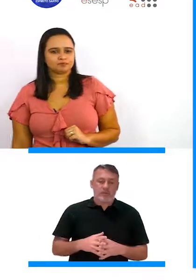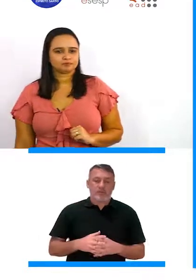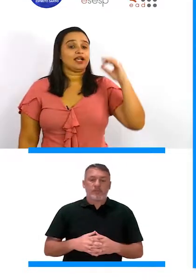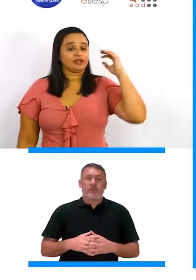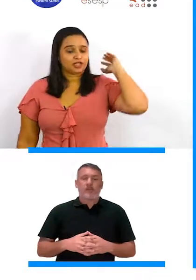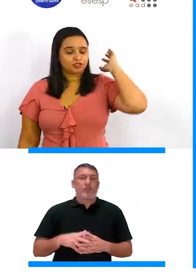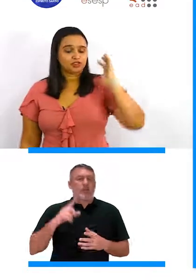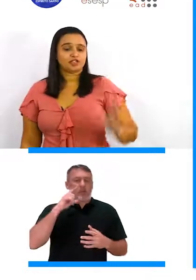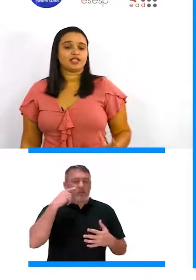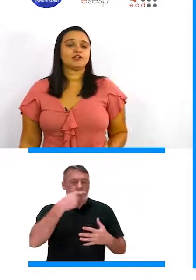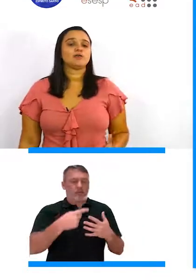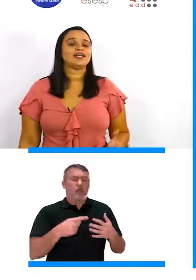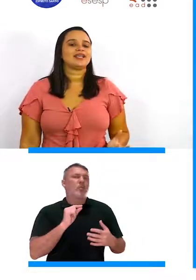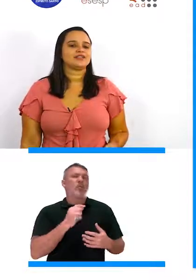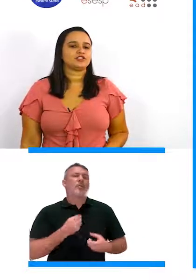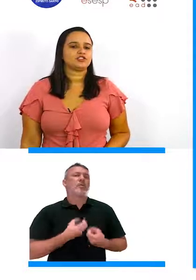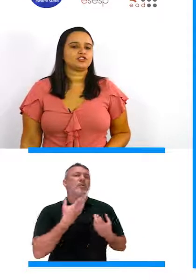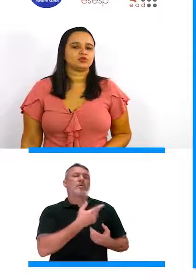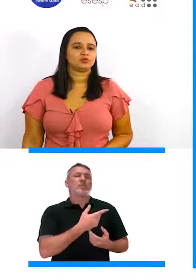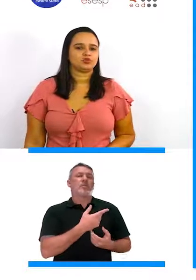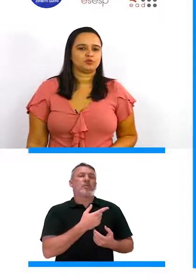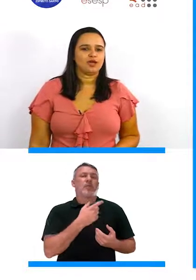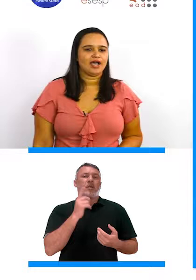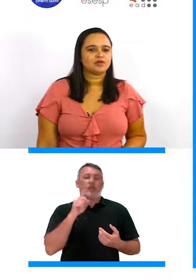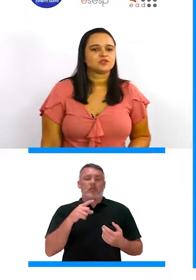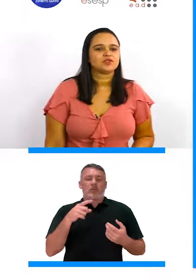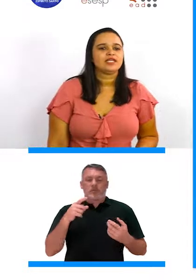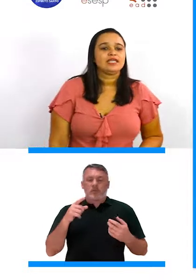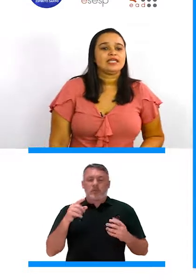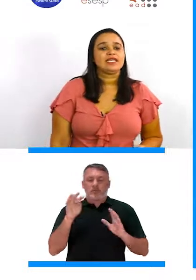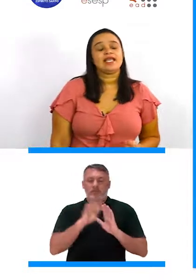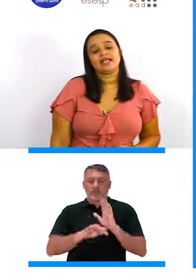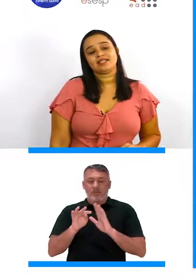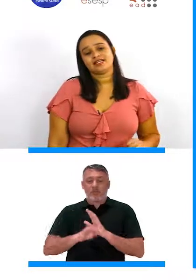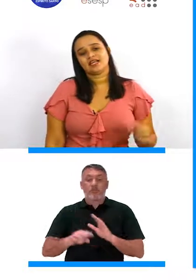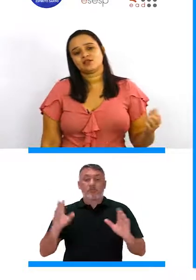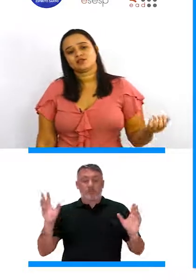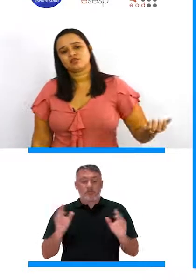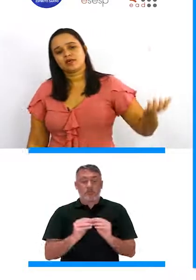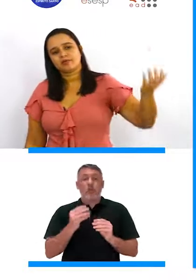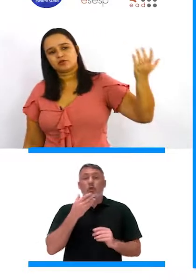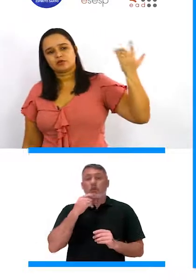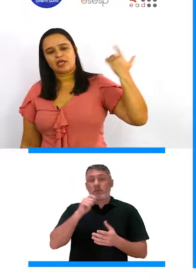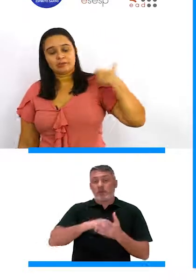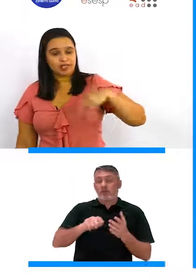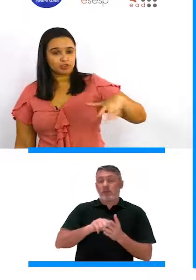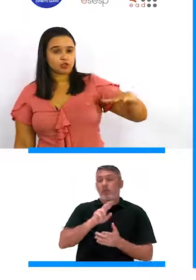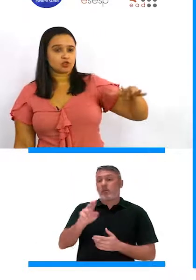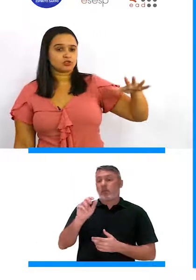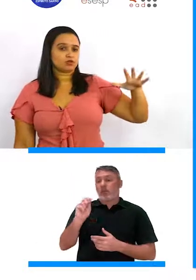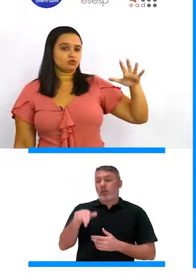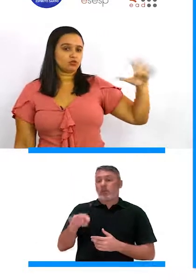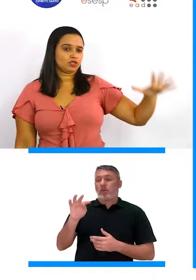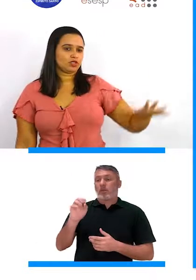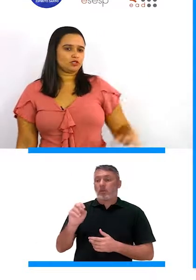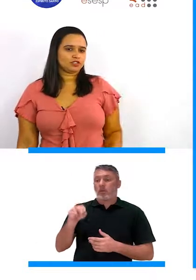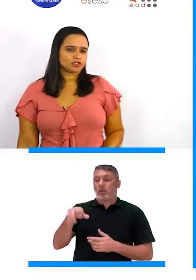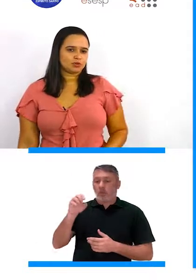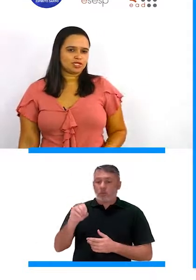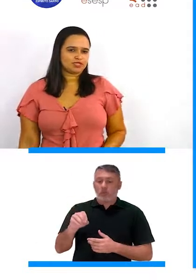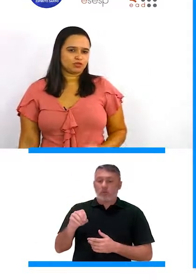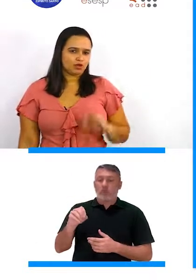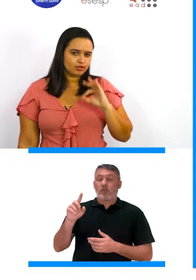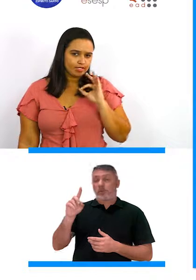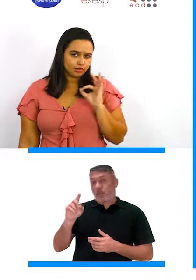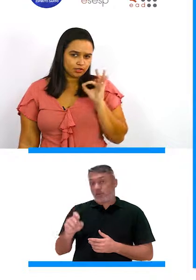alegria. A gente tem aqui uma letra de Antônio de Barros e ela traz alguns repertórios da cultura linguística